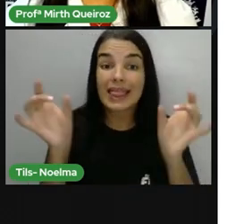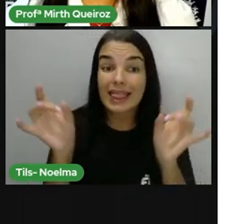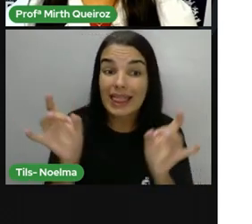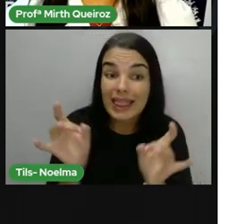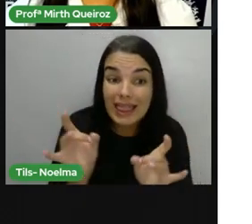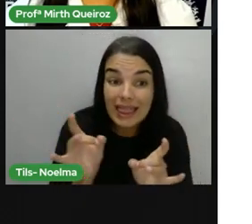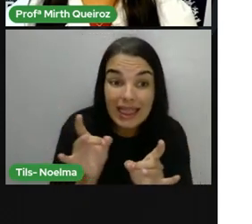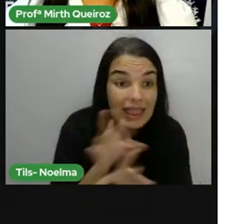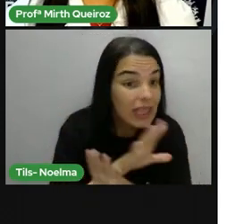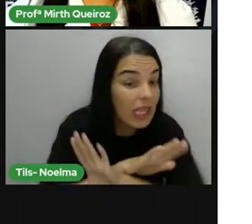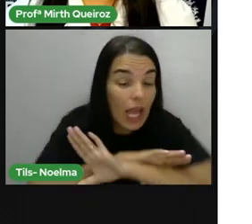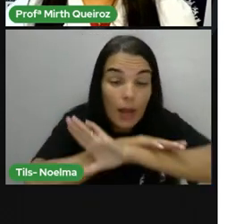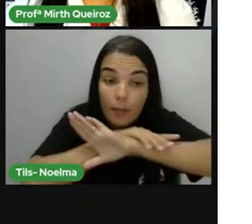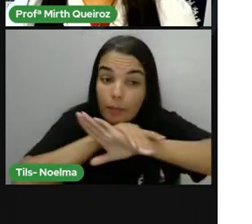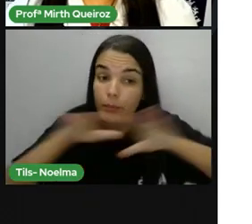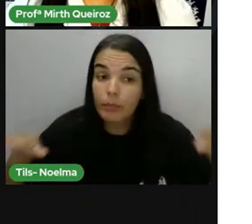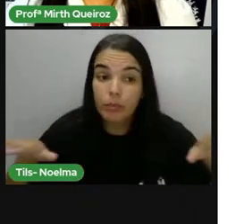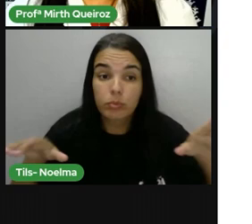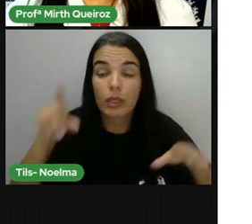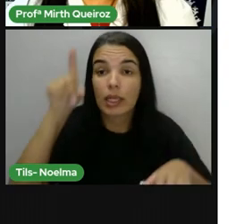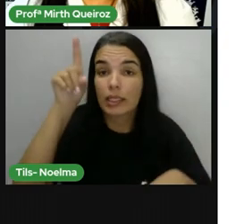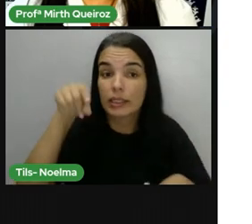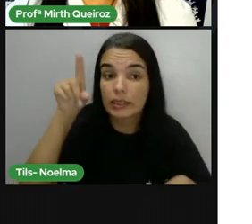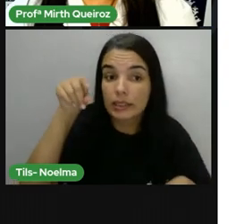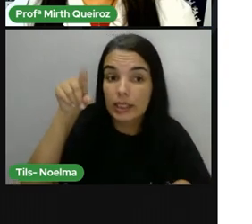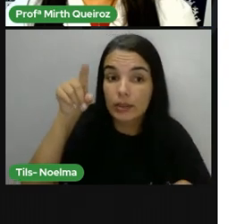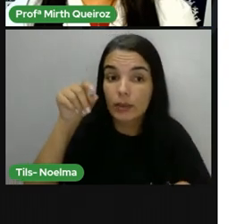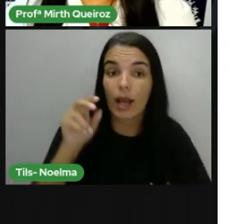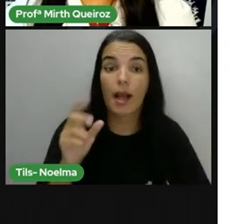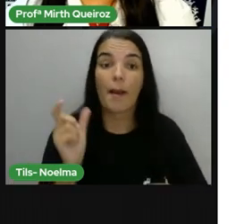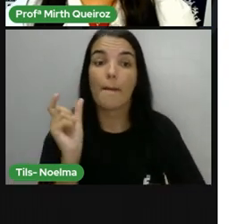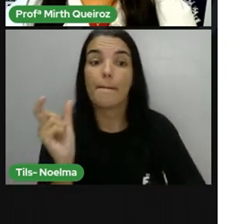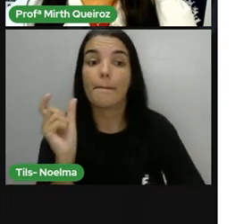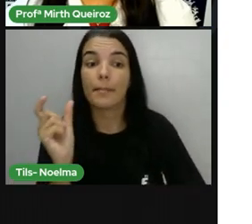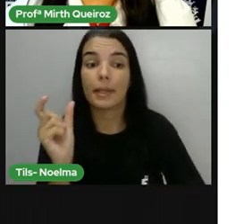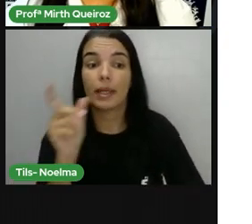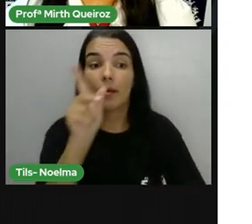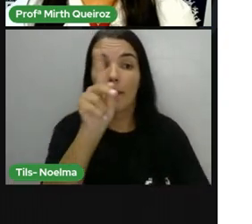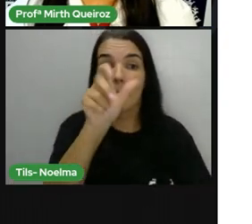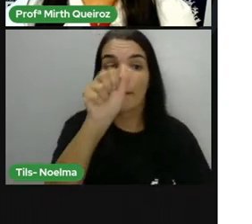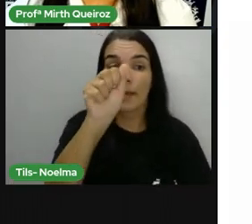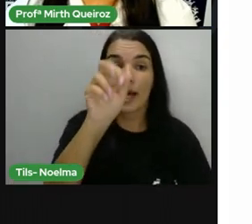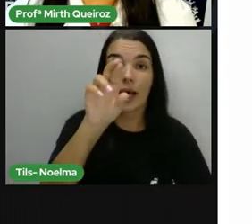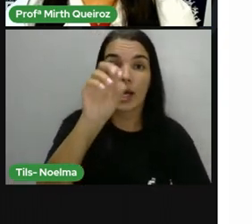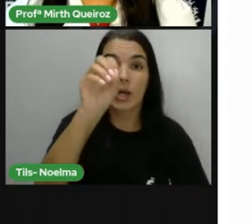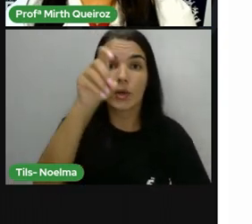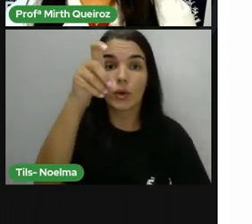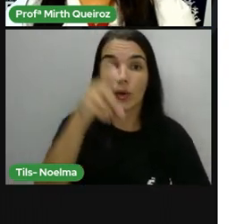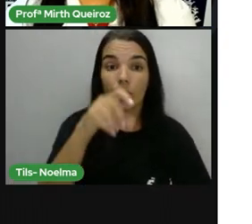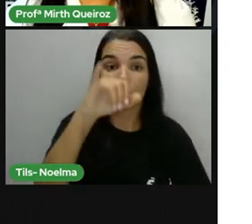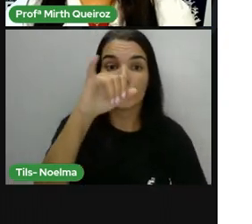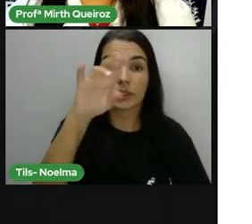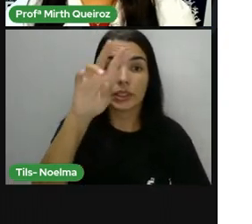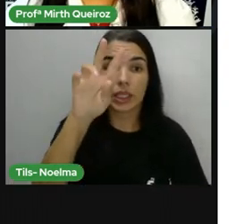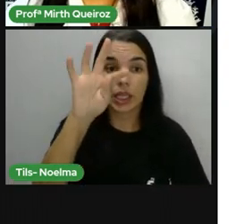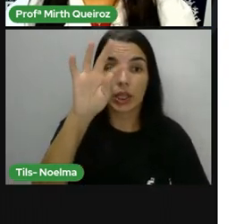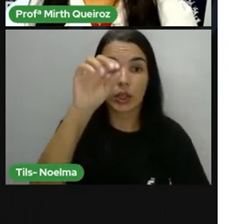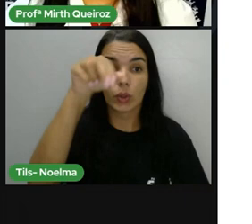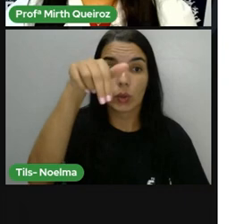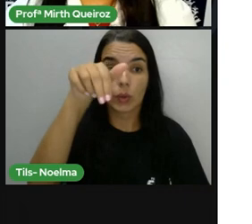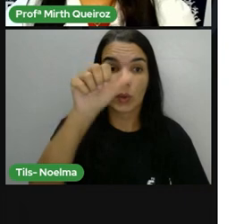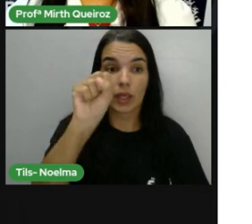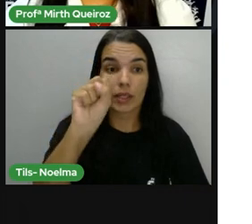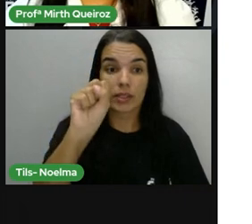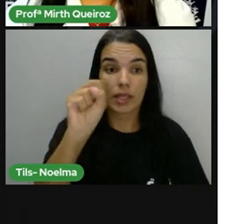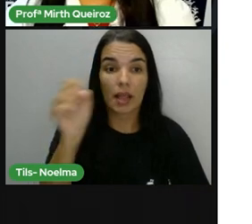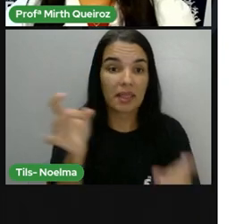Deixaram de ser acentuadas as paroxítonas terminadas em OO, né? Igual